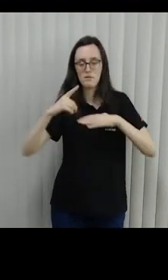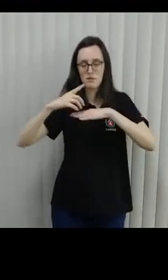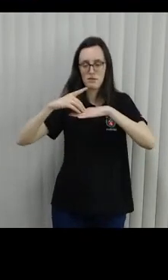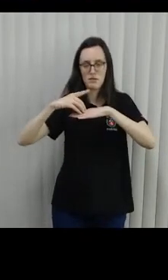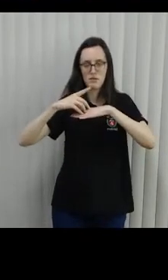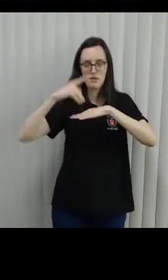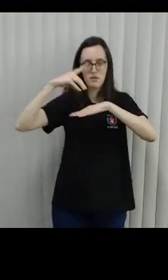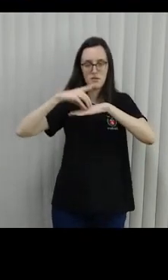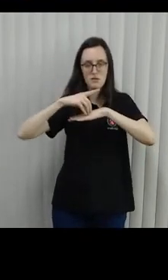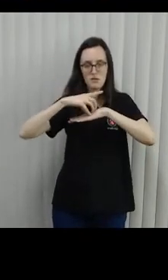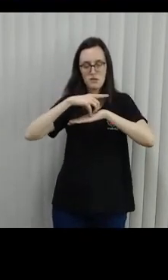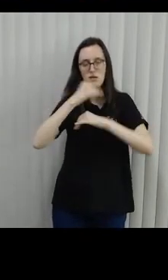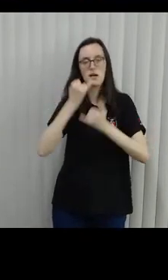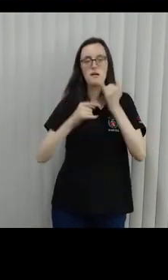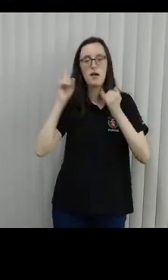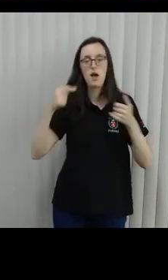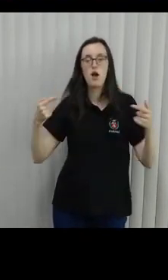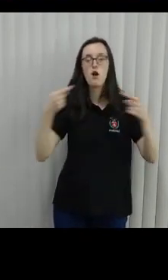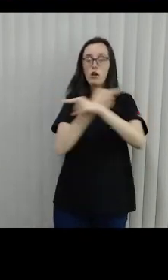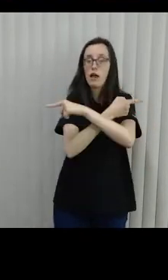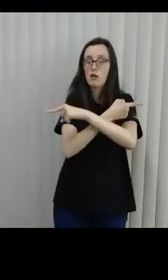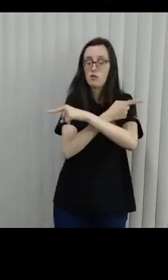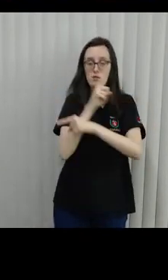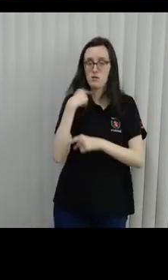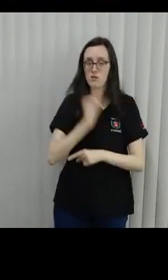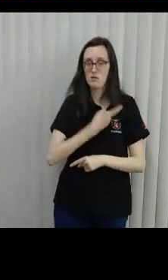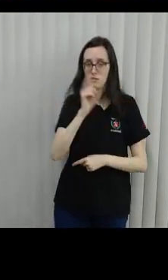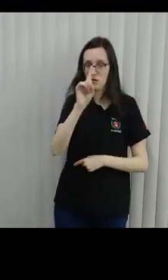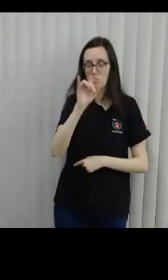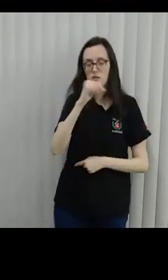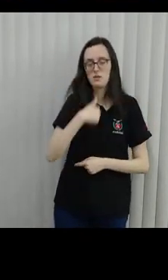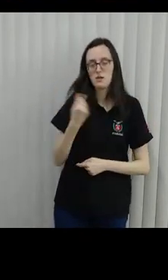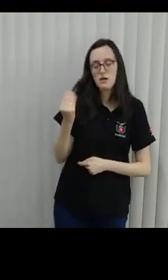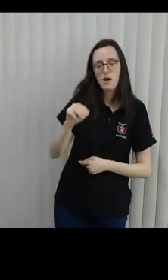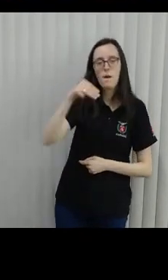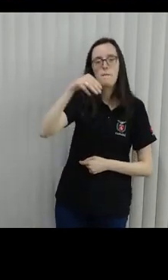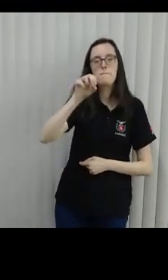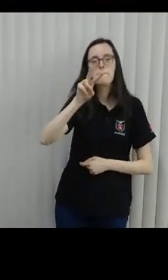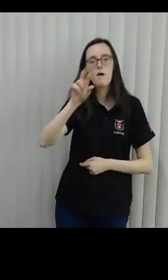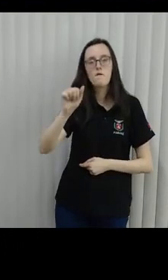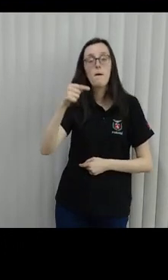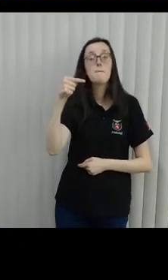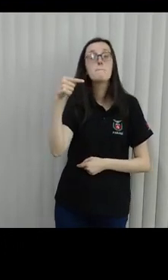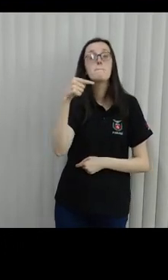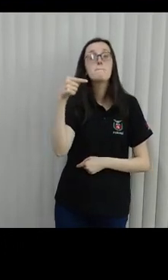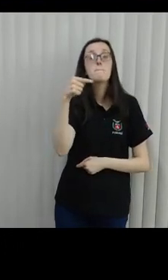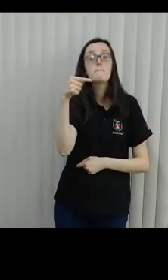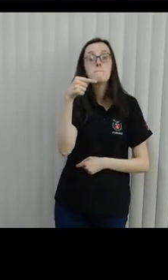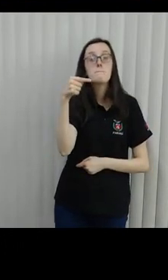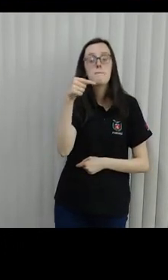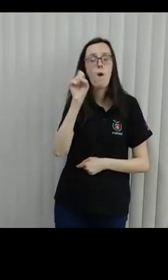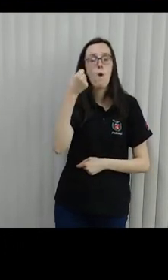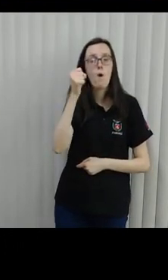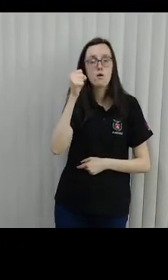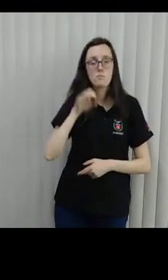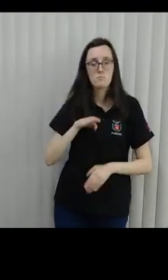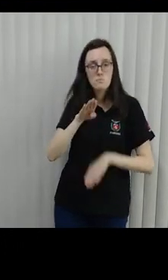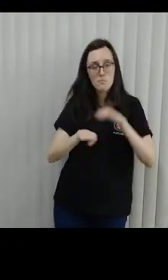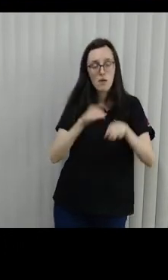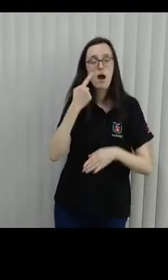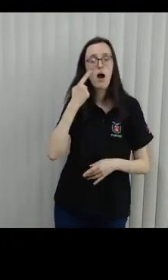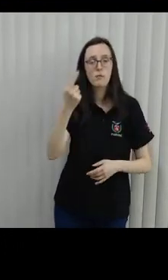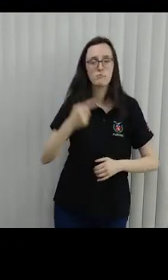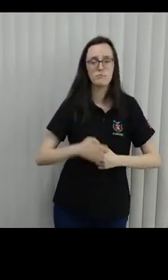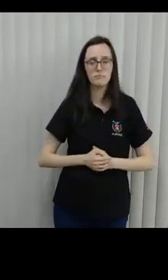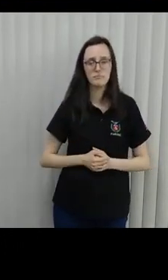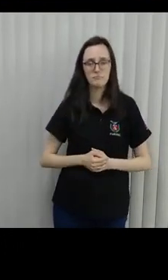estivesse indo ao contrário, né? Não é o que a gente quer. Se eu colocar, por exemplo, mova menos 8 passos, por exemplo, olha o que vai